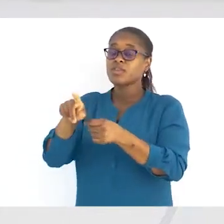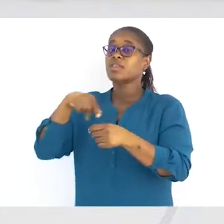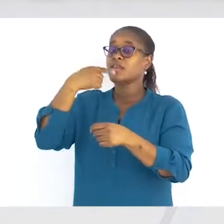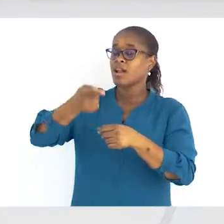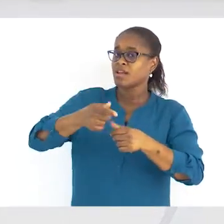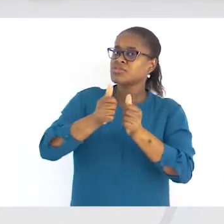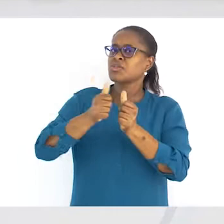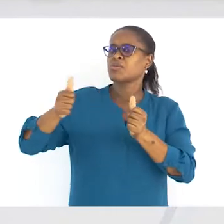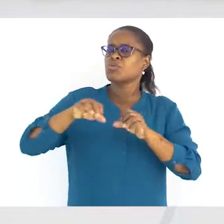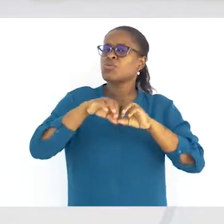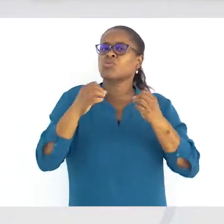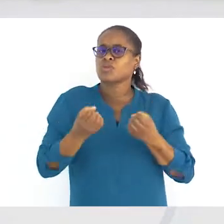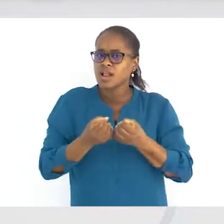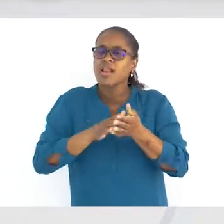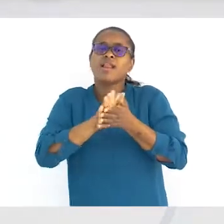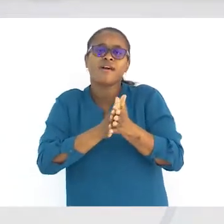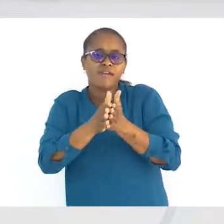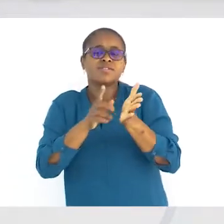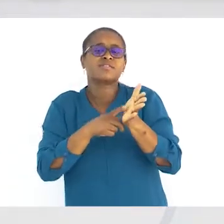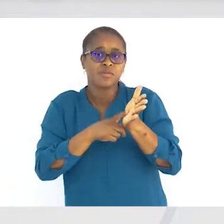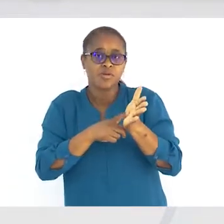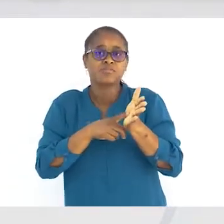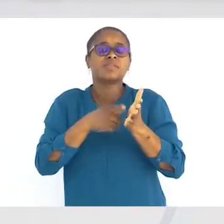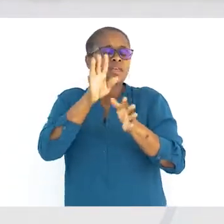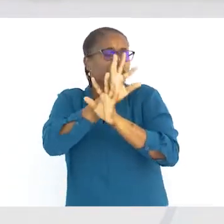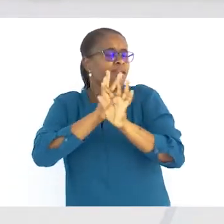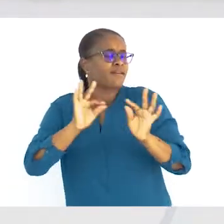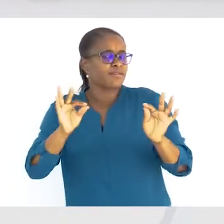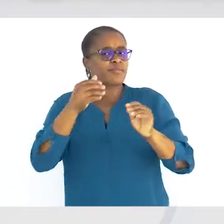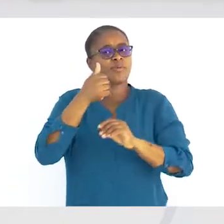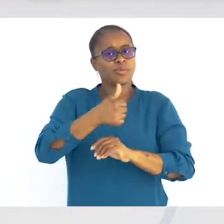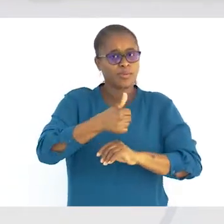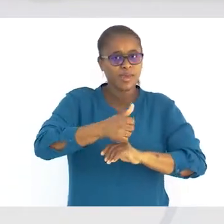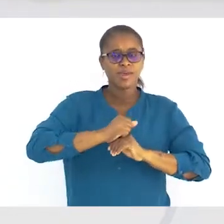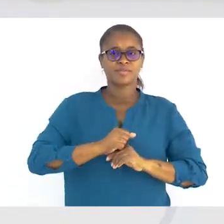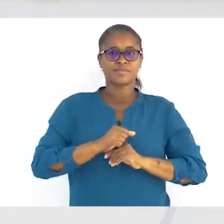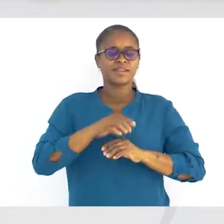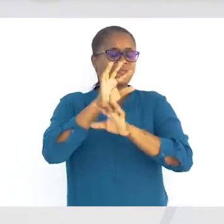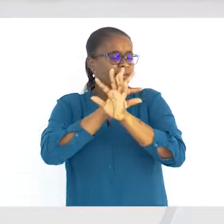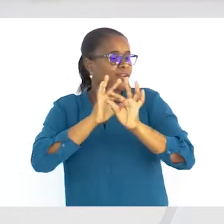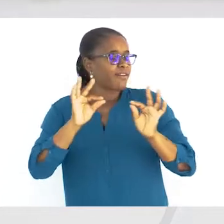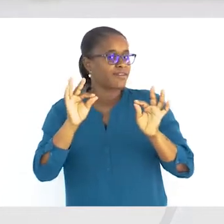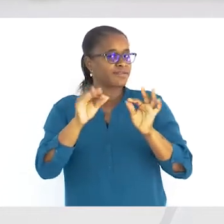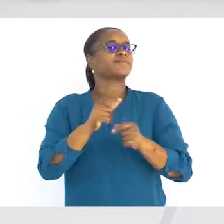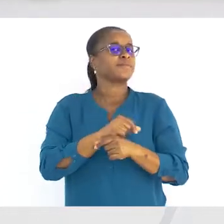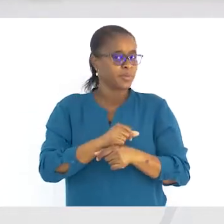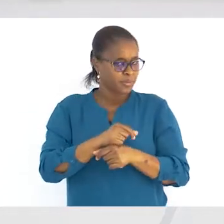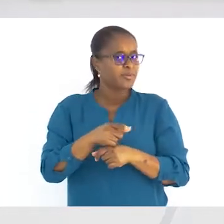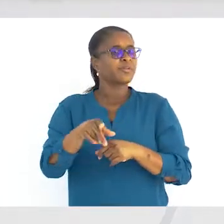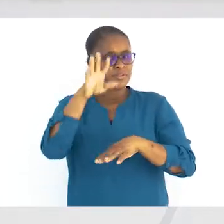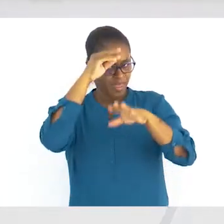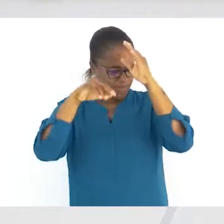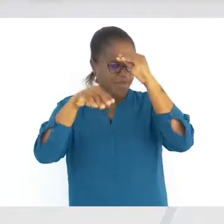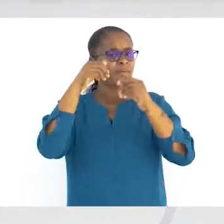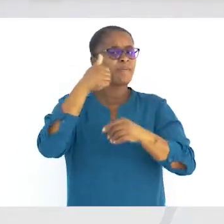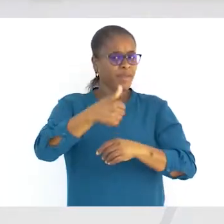distanciamento social, a lavagem das mãos, excelente, muito bem, excelente, a lição está a ser muito bem